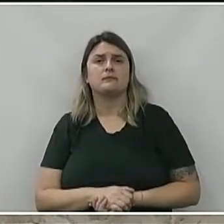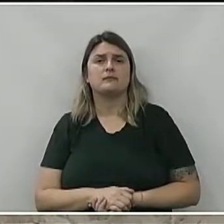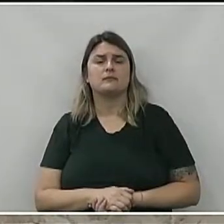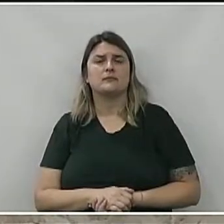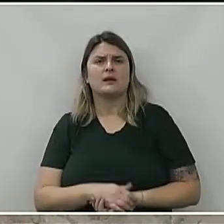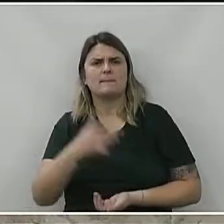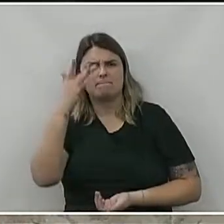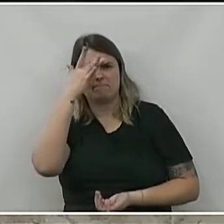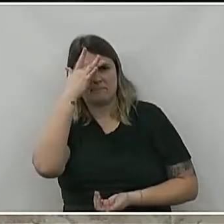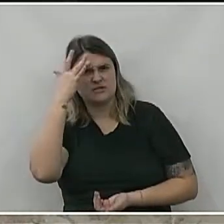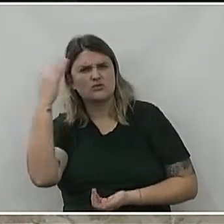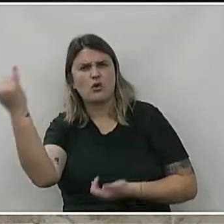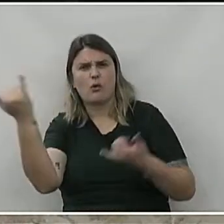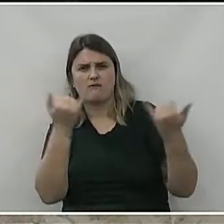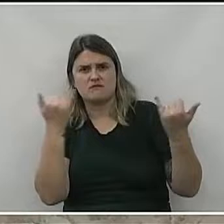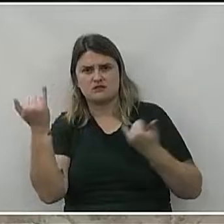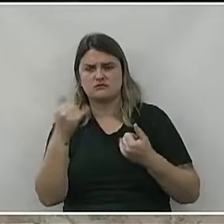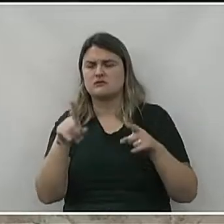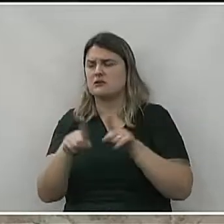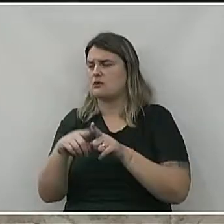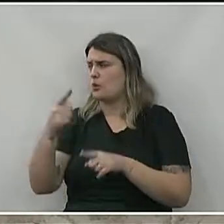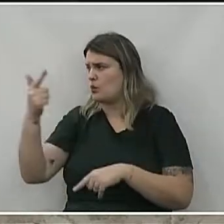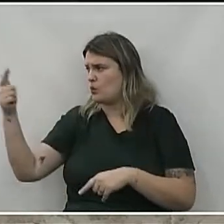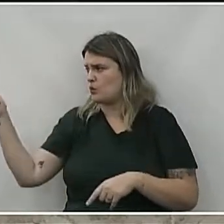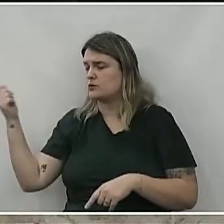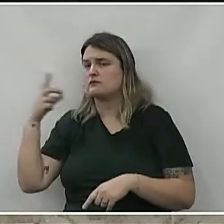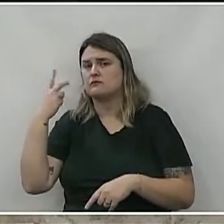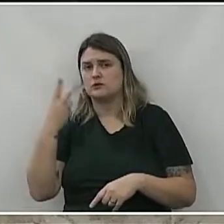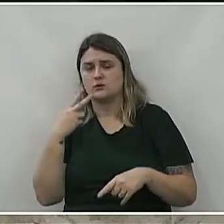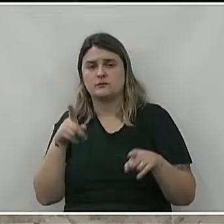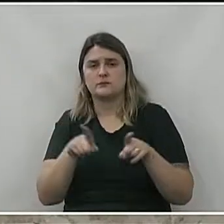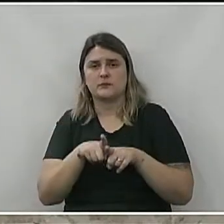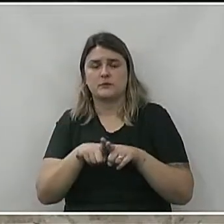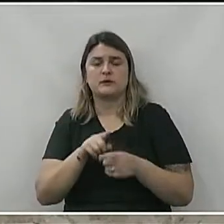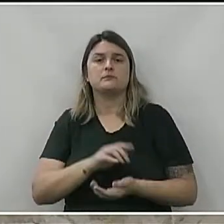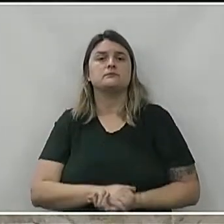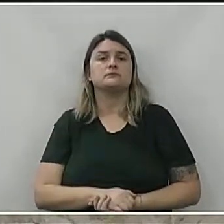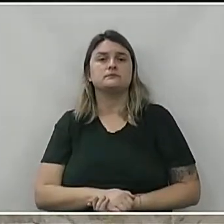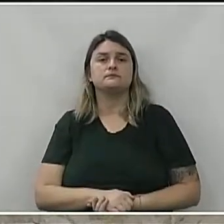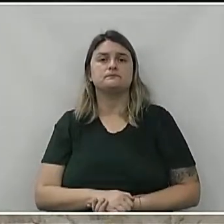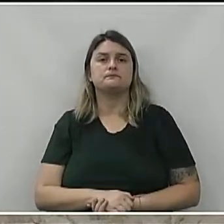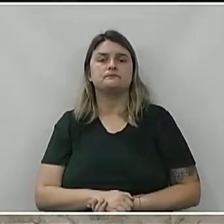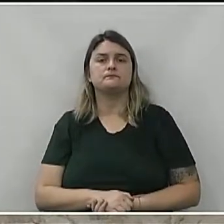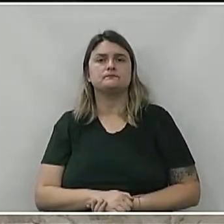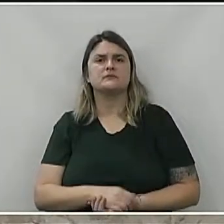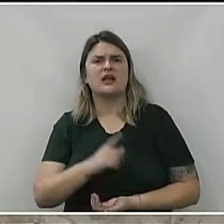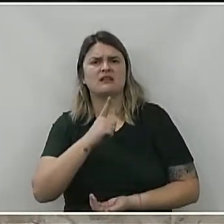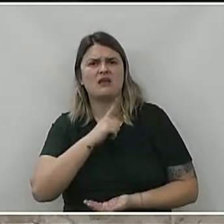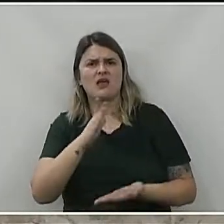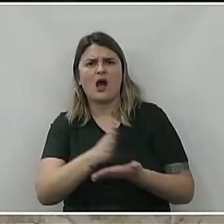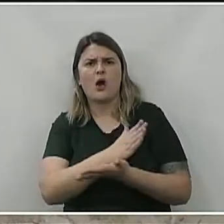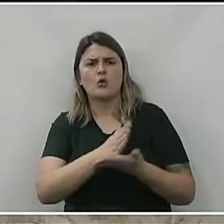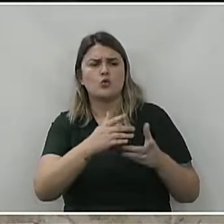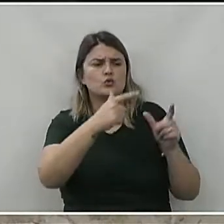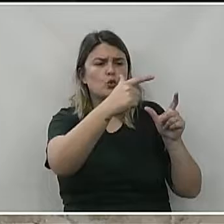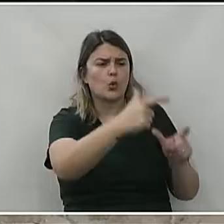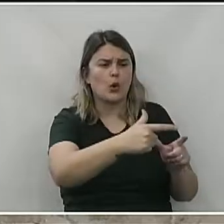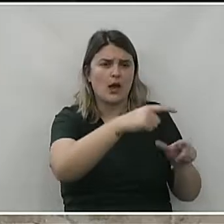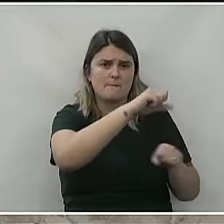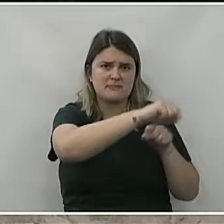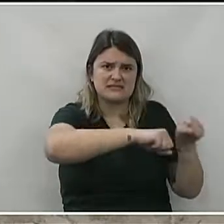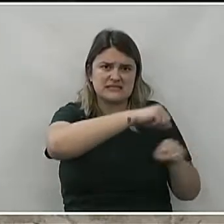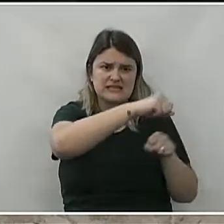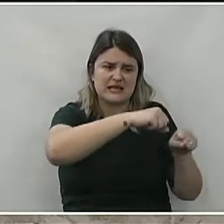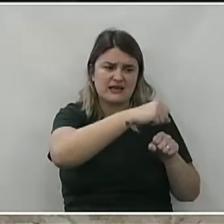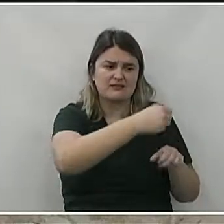chegou a mim e mais alguns nobres colegas vereadores, essa situação de nós termos alguns bicicletários voltados